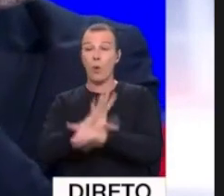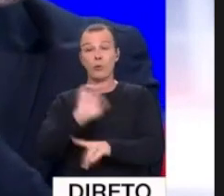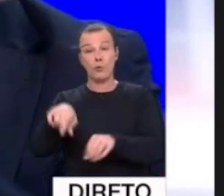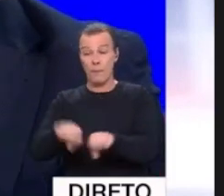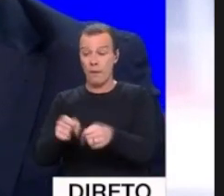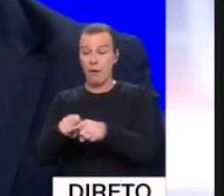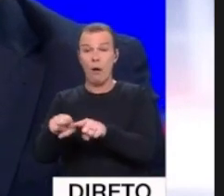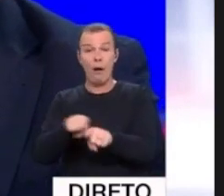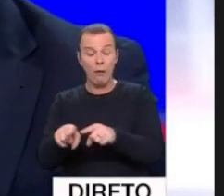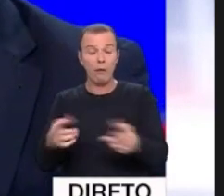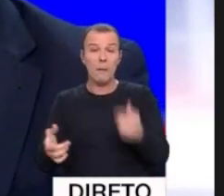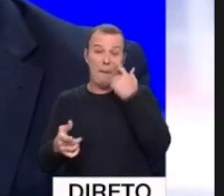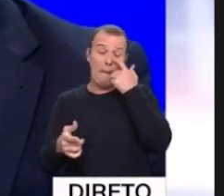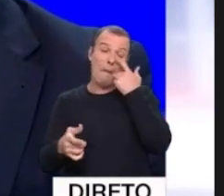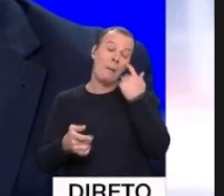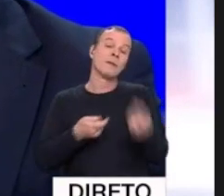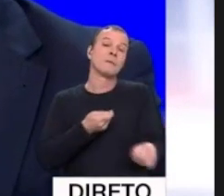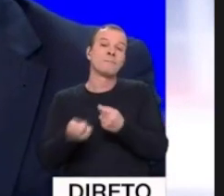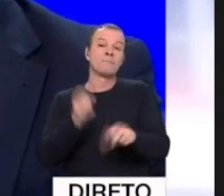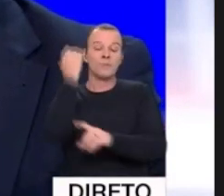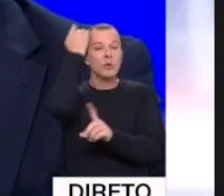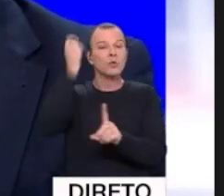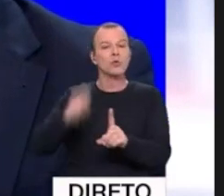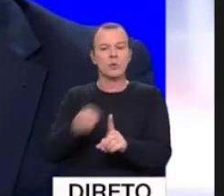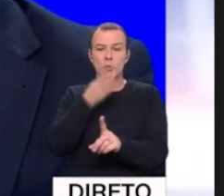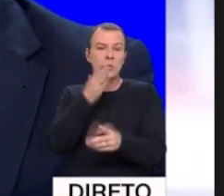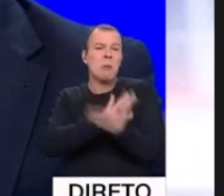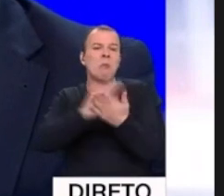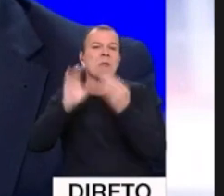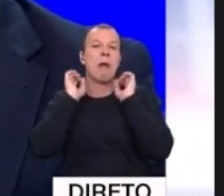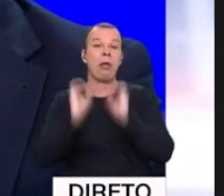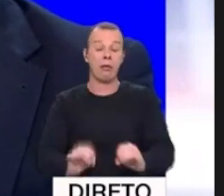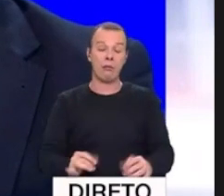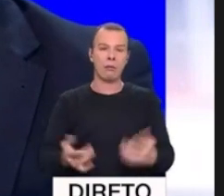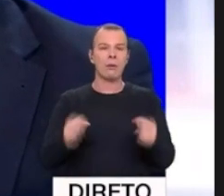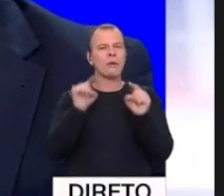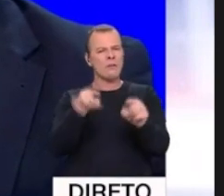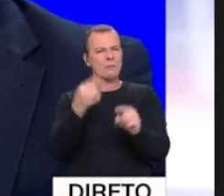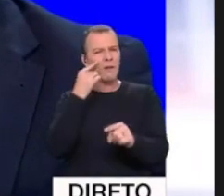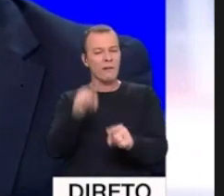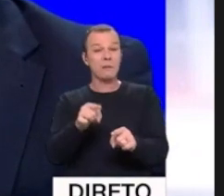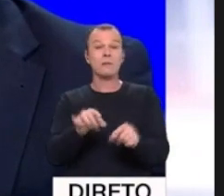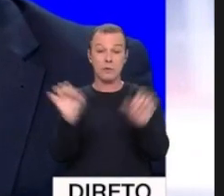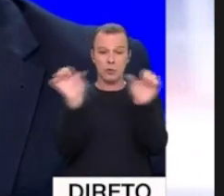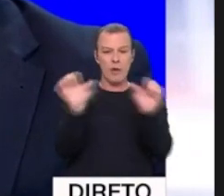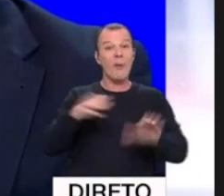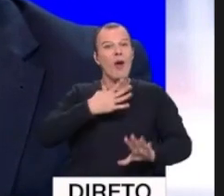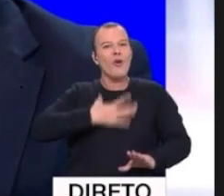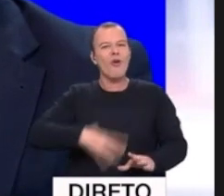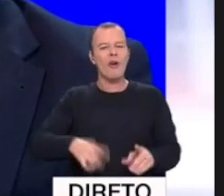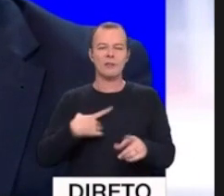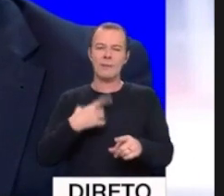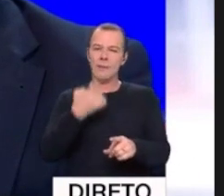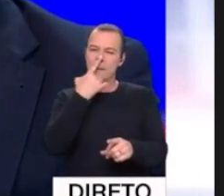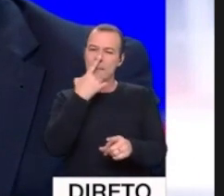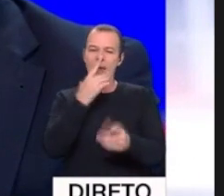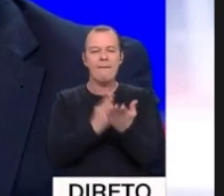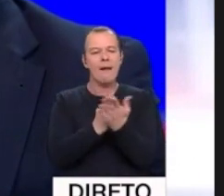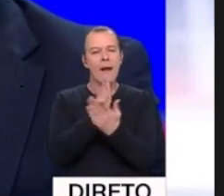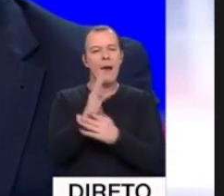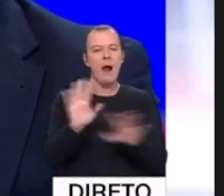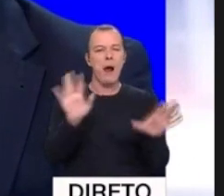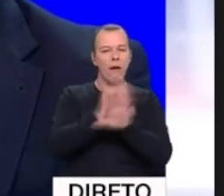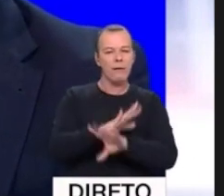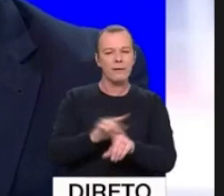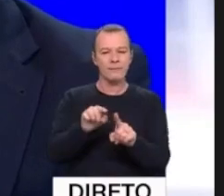partidos Inclusive a partidos dirigido por juristas não disseram nada acerca disto vê-se bem que o sistema gosta de manter seus privilégios e